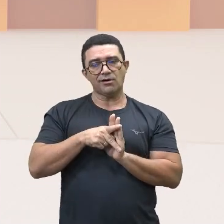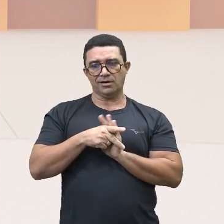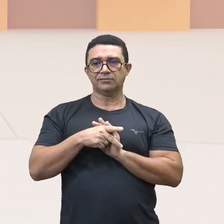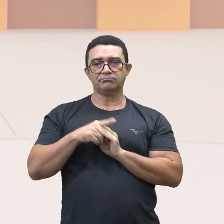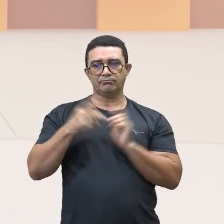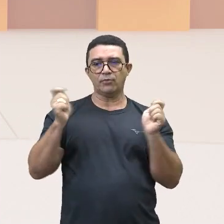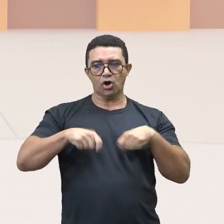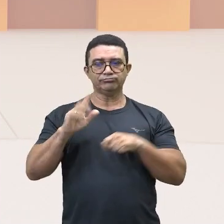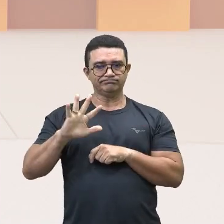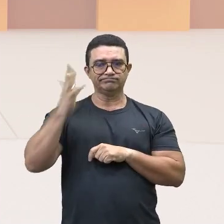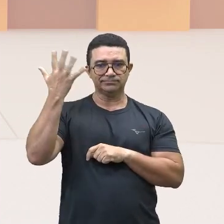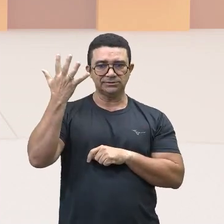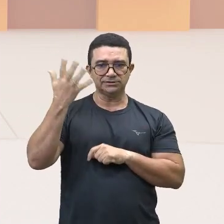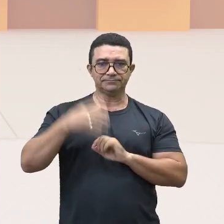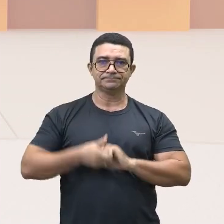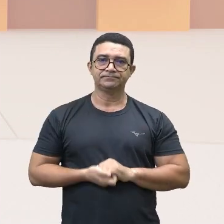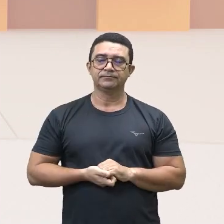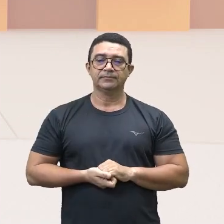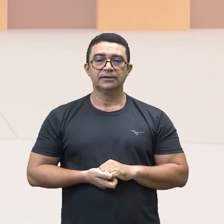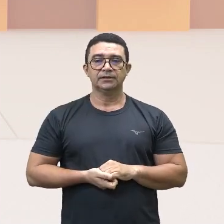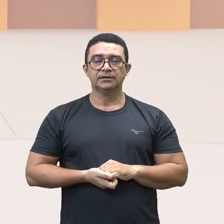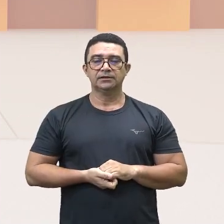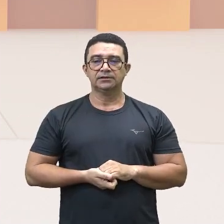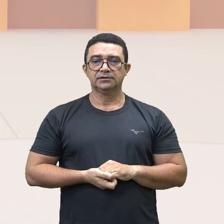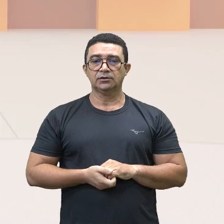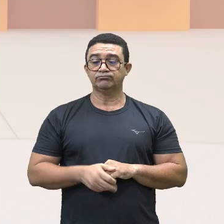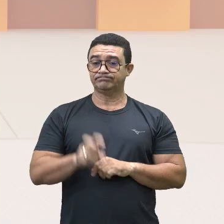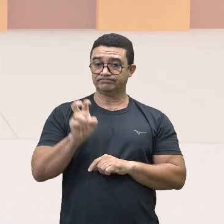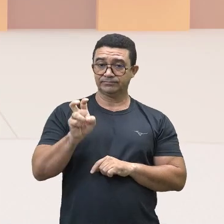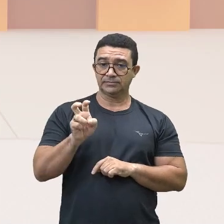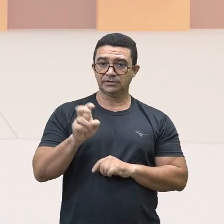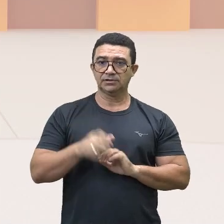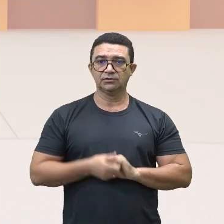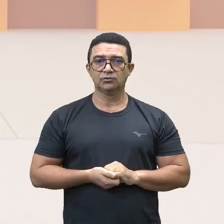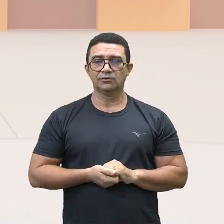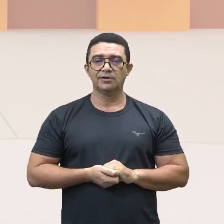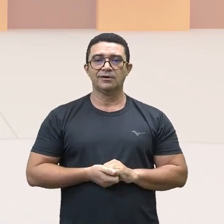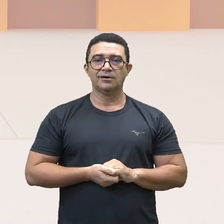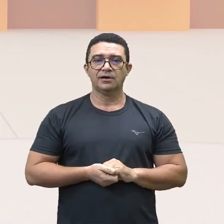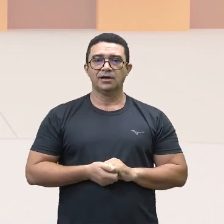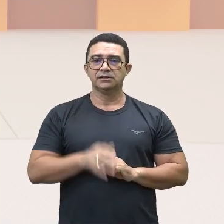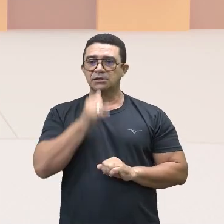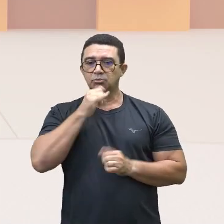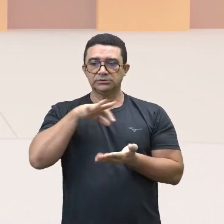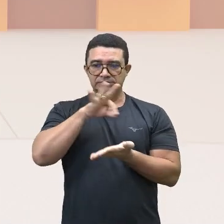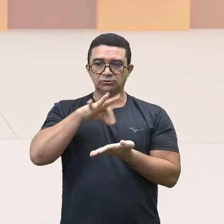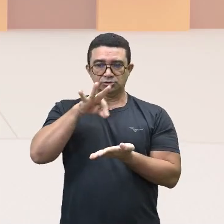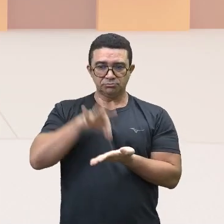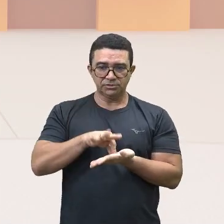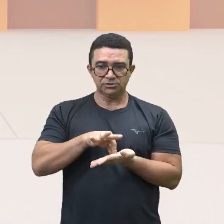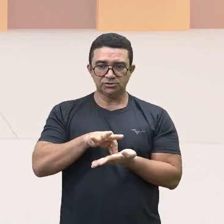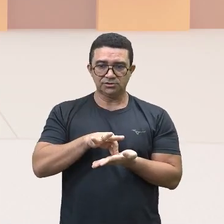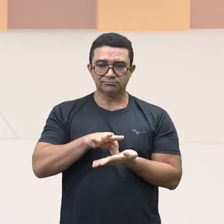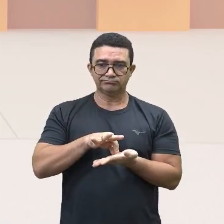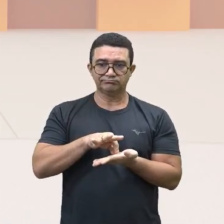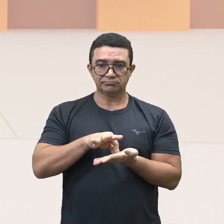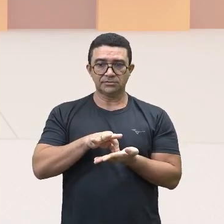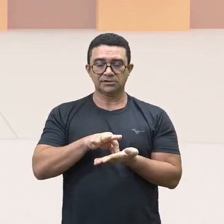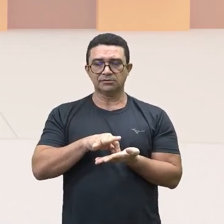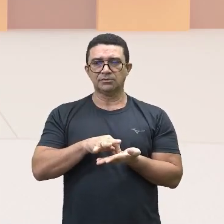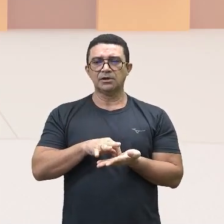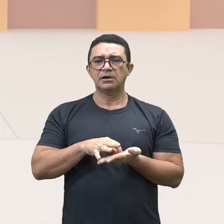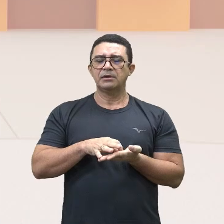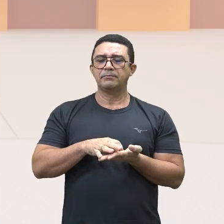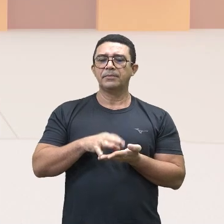Quinto, implementação, momento de se fazer o programa. Veja, o Centro de Mídias, ele não foi pensado